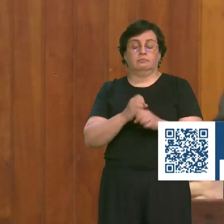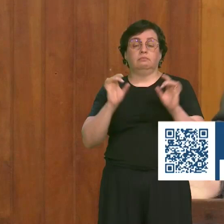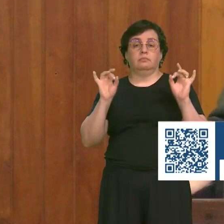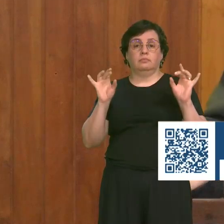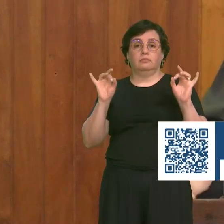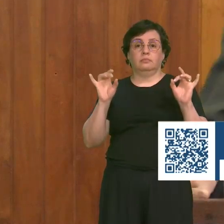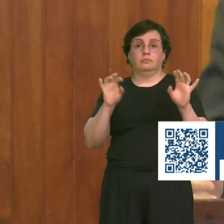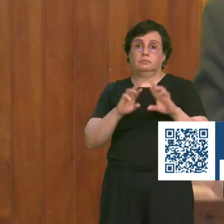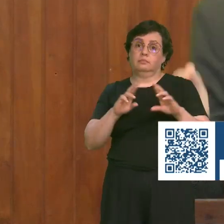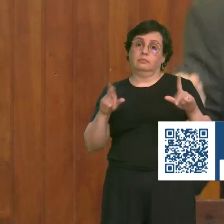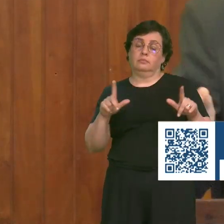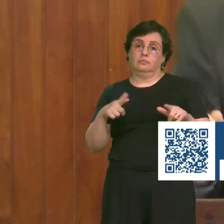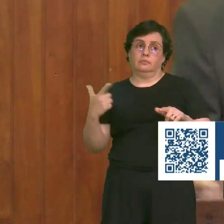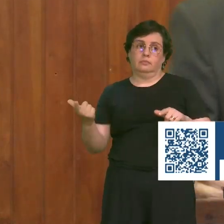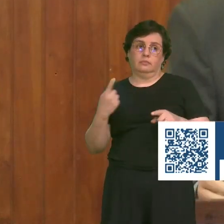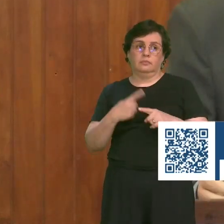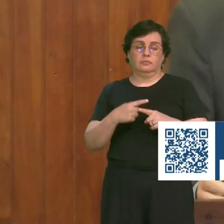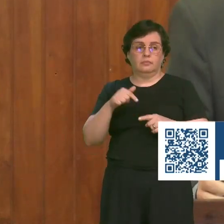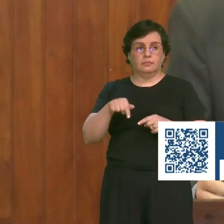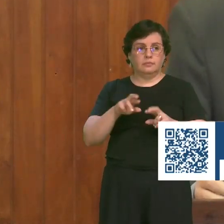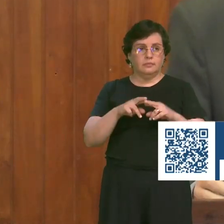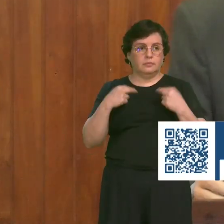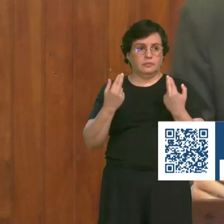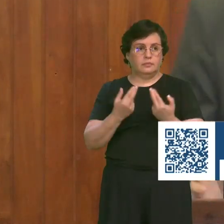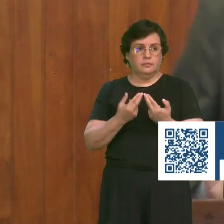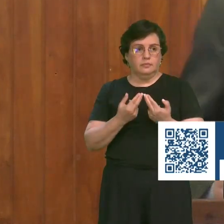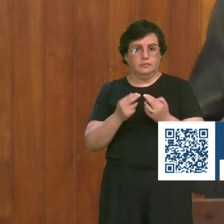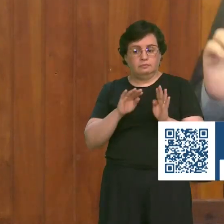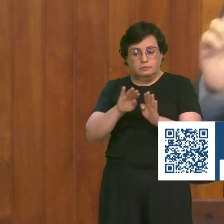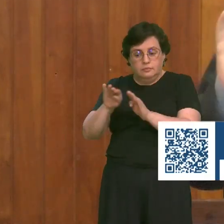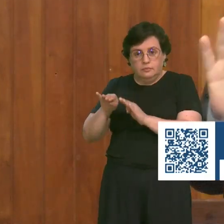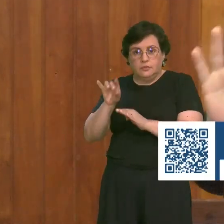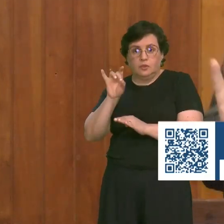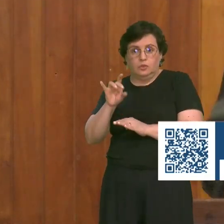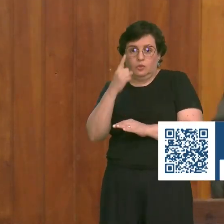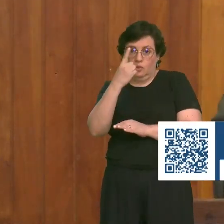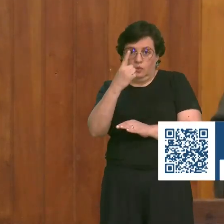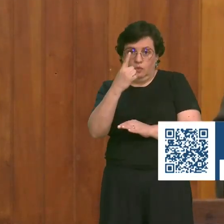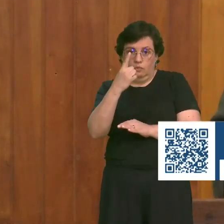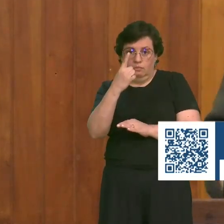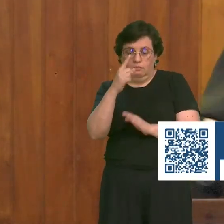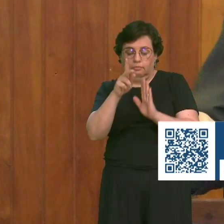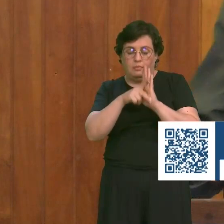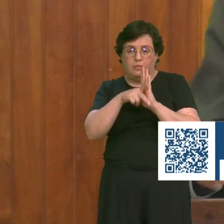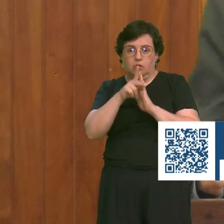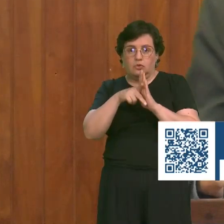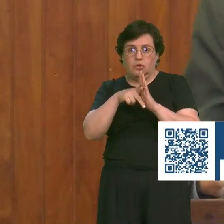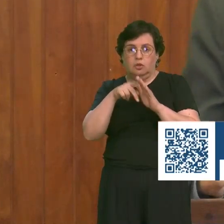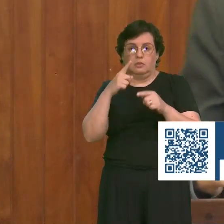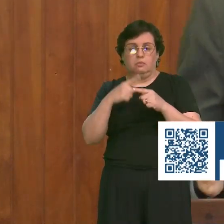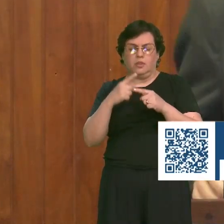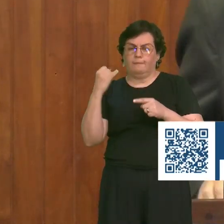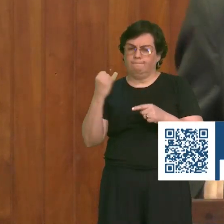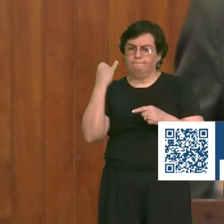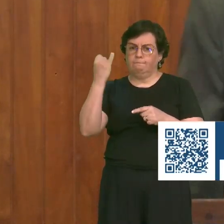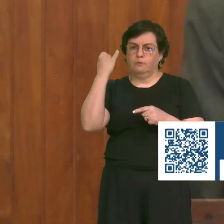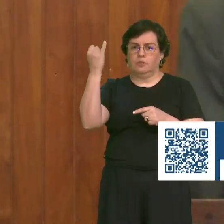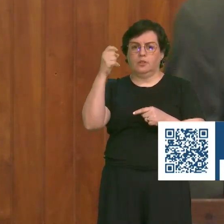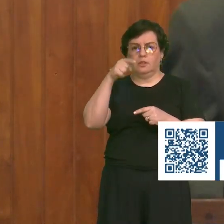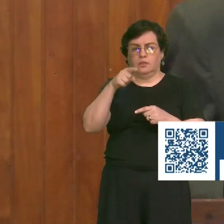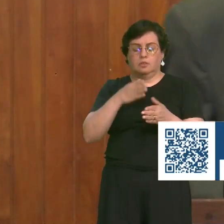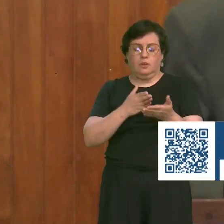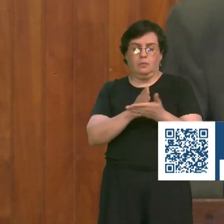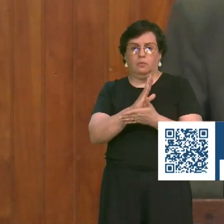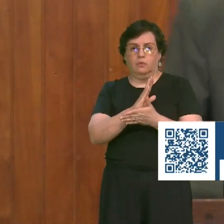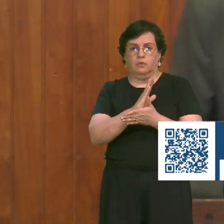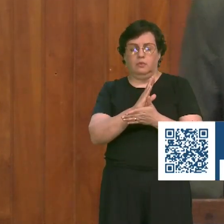específica diferente das demais porque nesta sessão reserva-se apenas um único projeto dada a importância desse projeto que é o